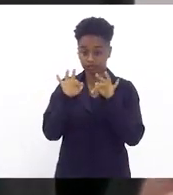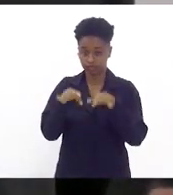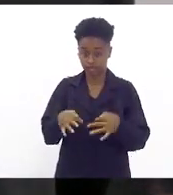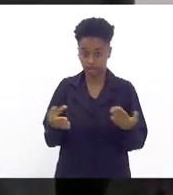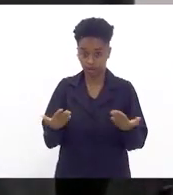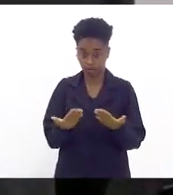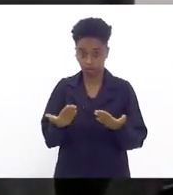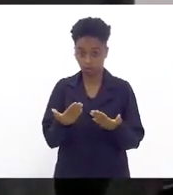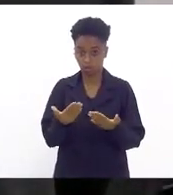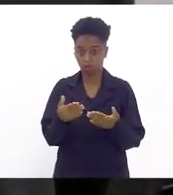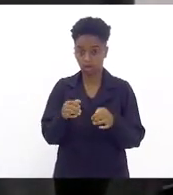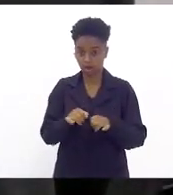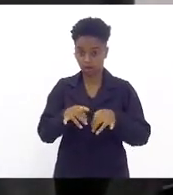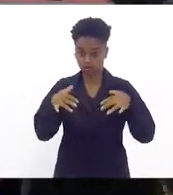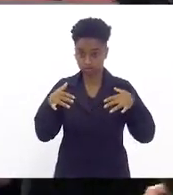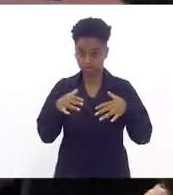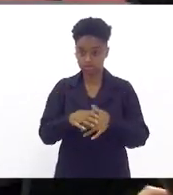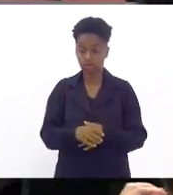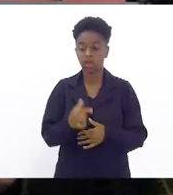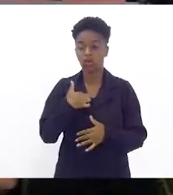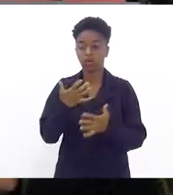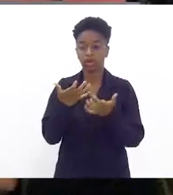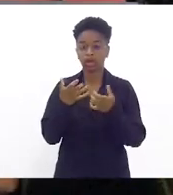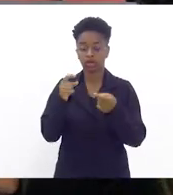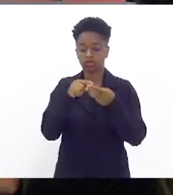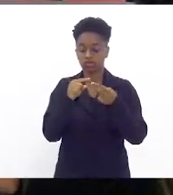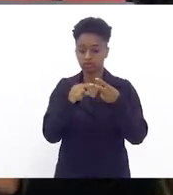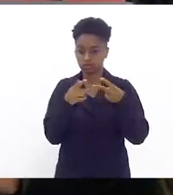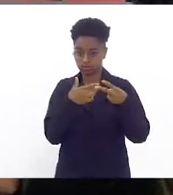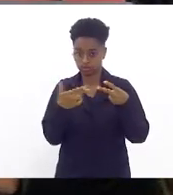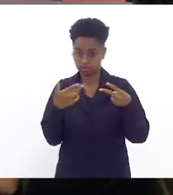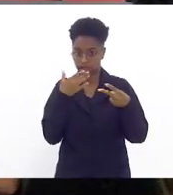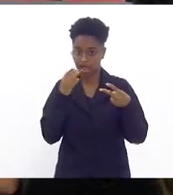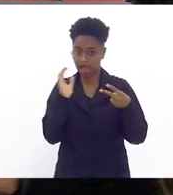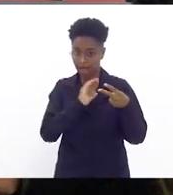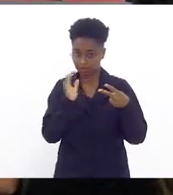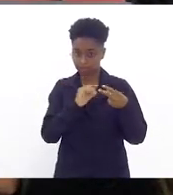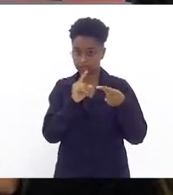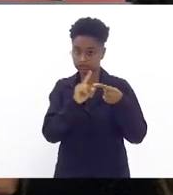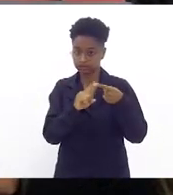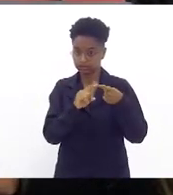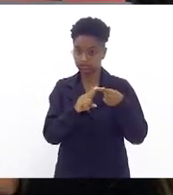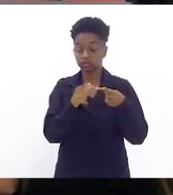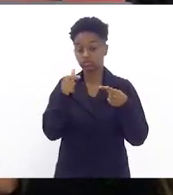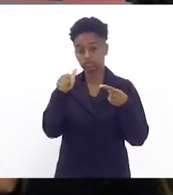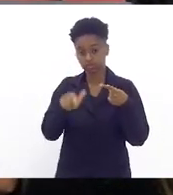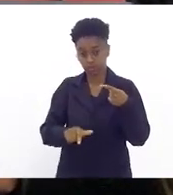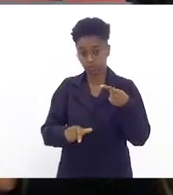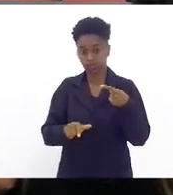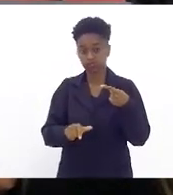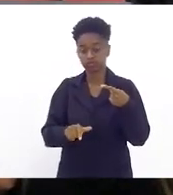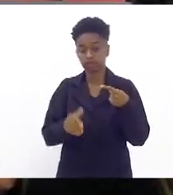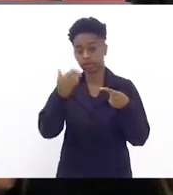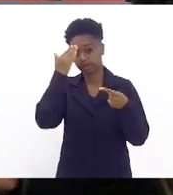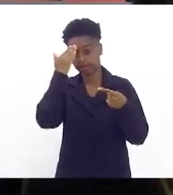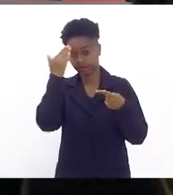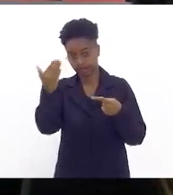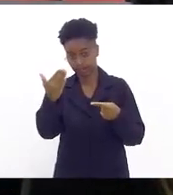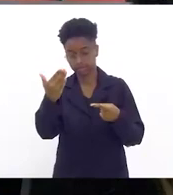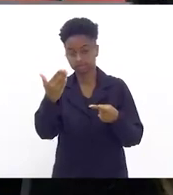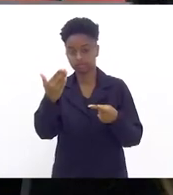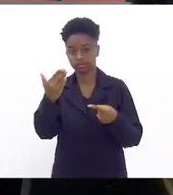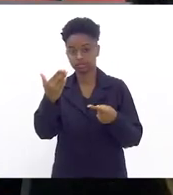encerrada audiência pública queria fazer duas colocações muito rápidas A primeira é mais uma vez agradecer